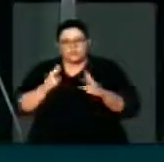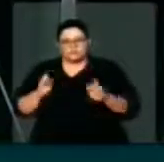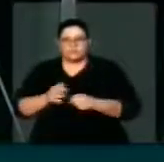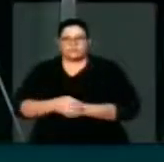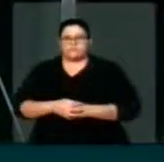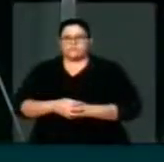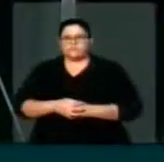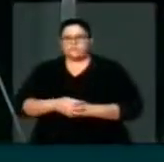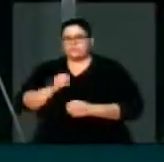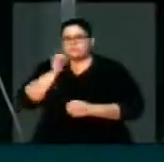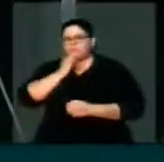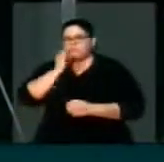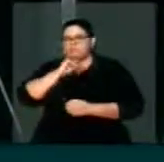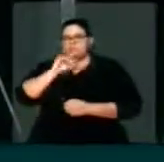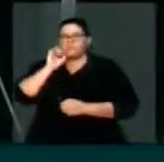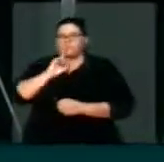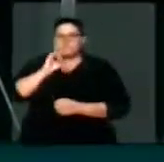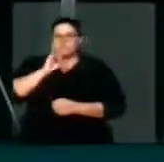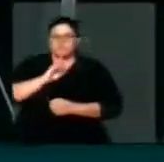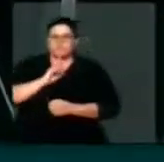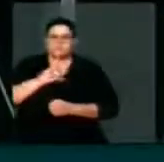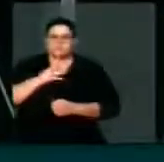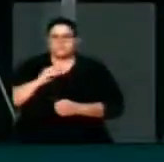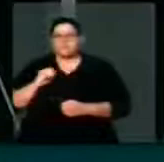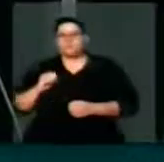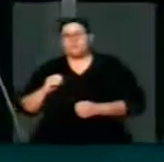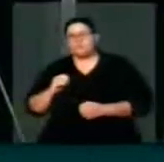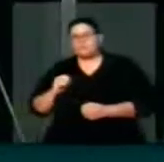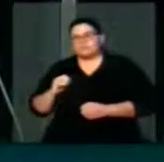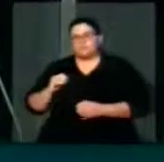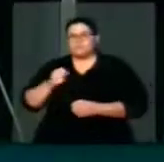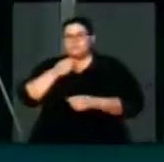investidos recentemente, algumas empresas já...